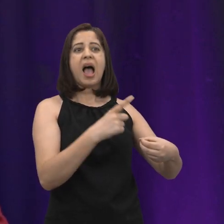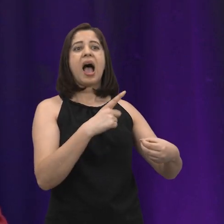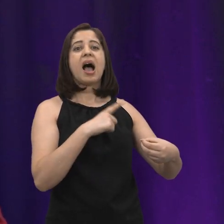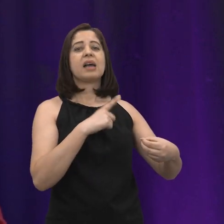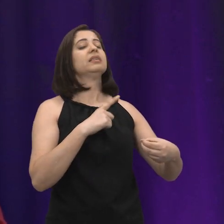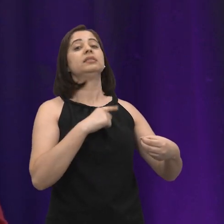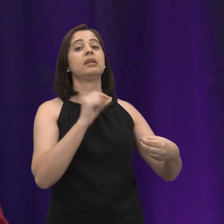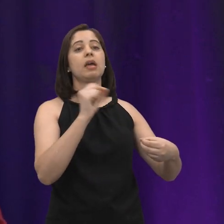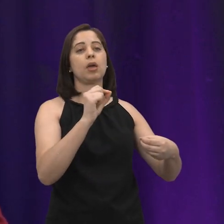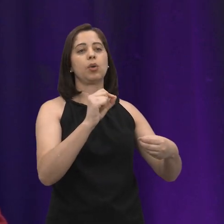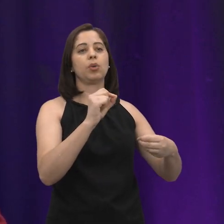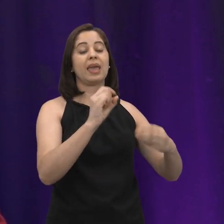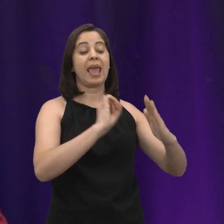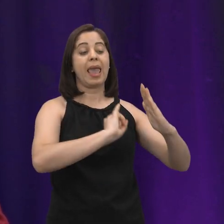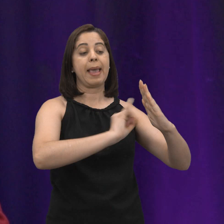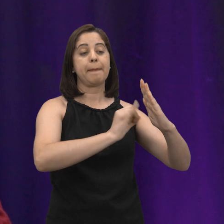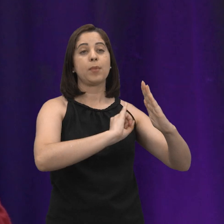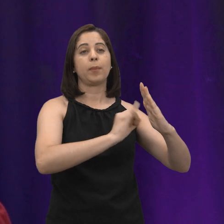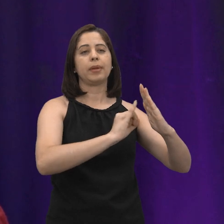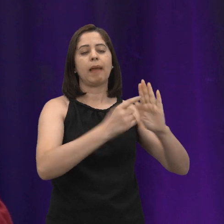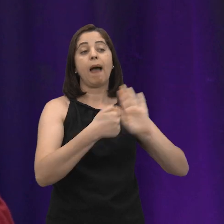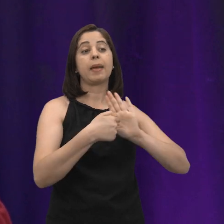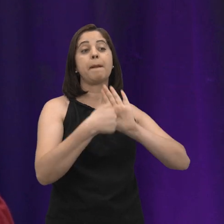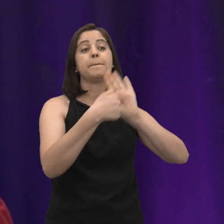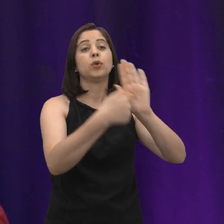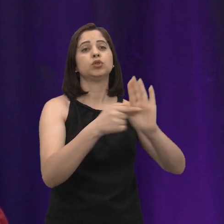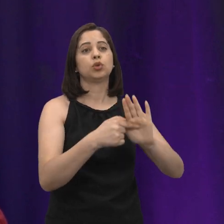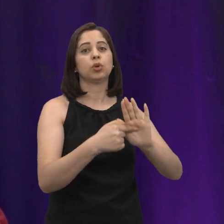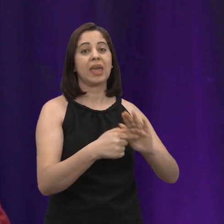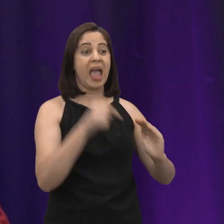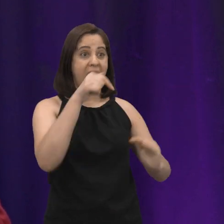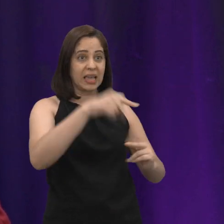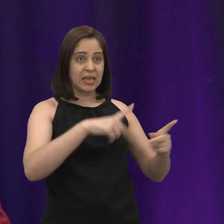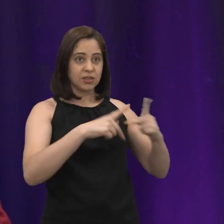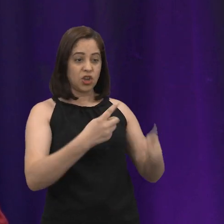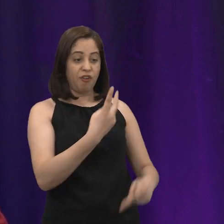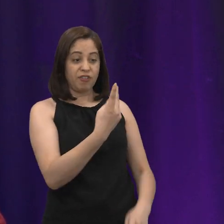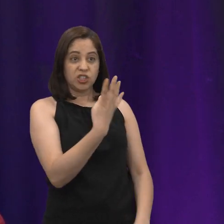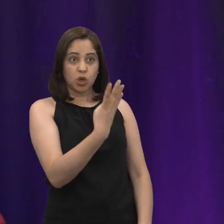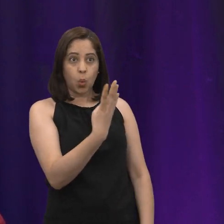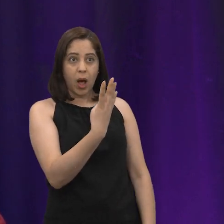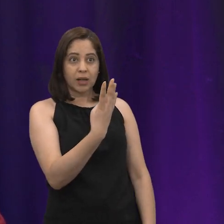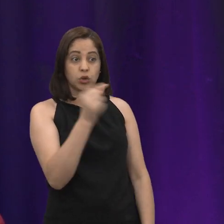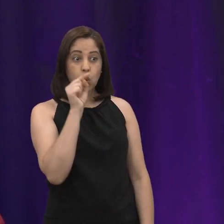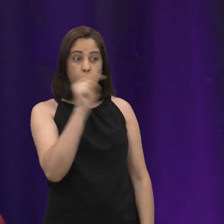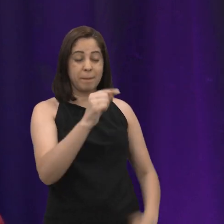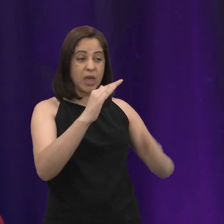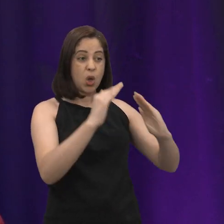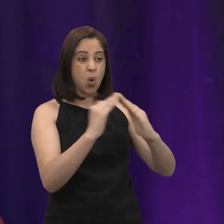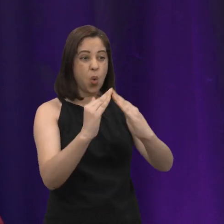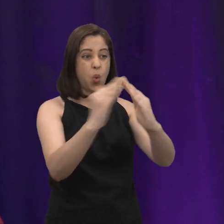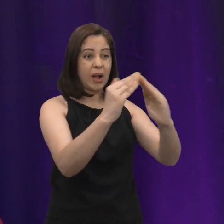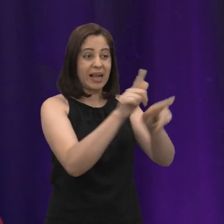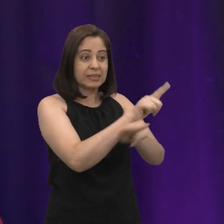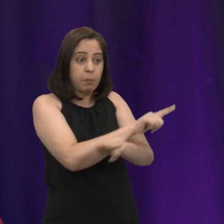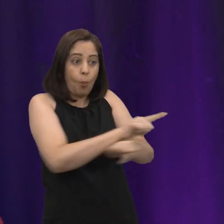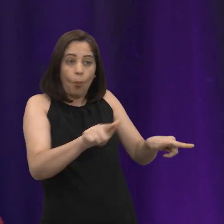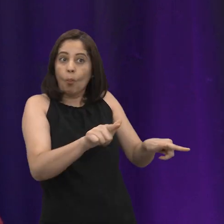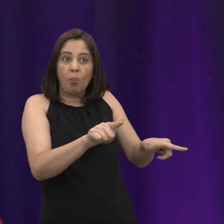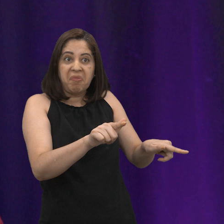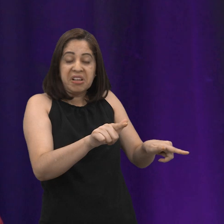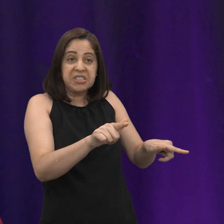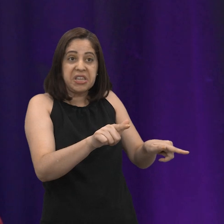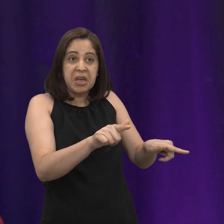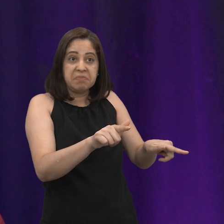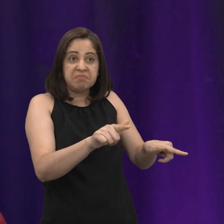formal, revelaram no censo que São José tem aproximadamente 24 mil imóveis vazios ou subutilizados.